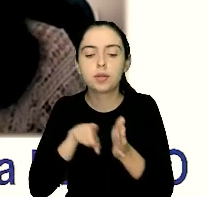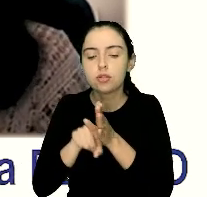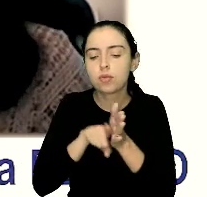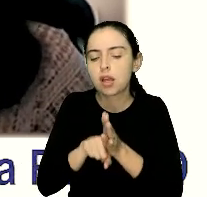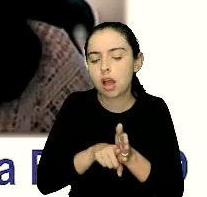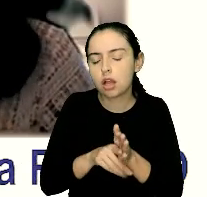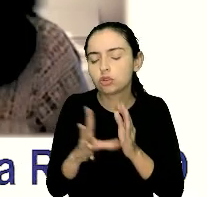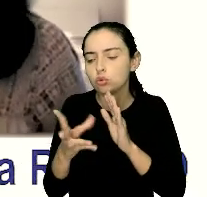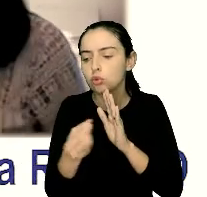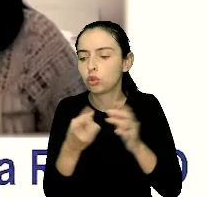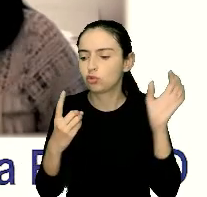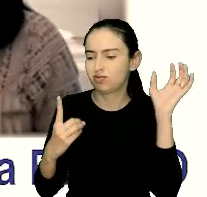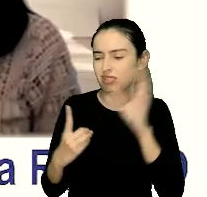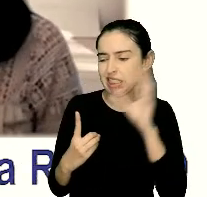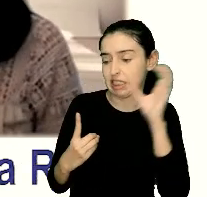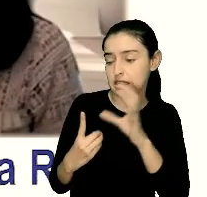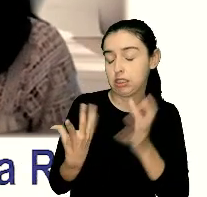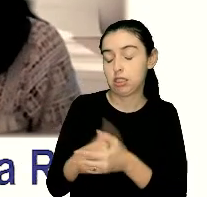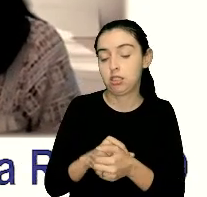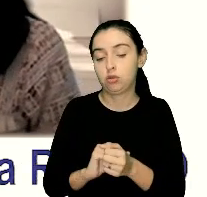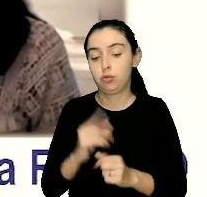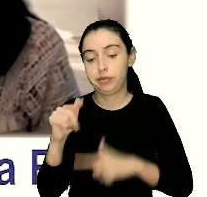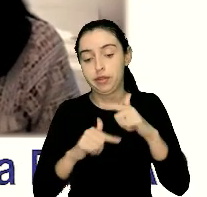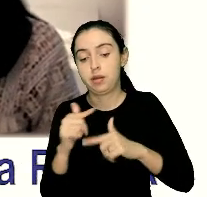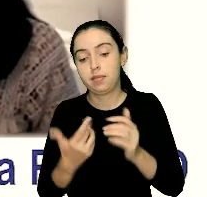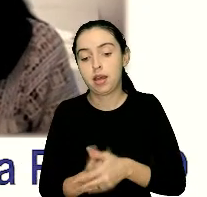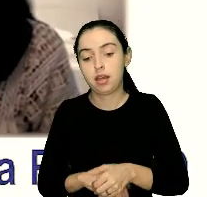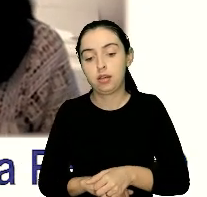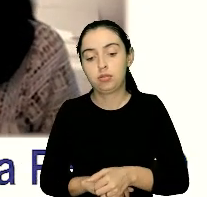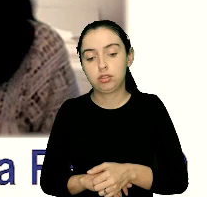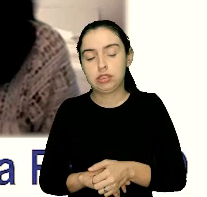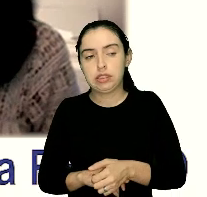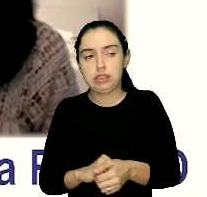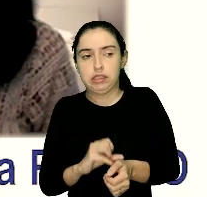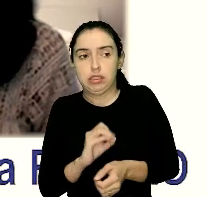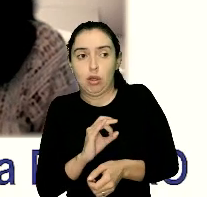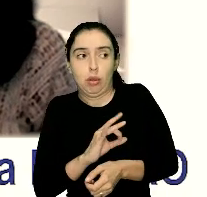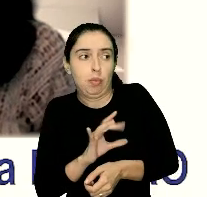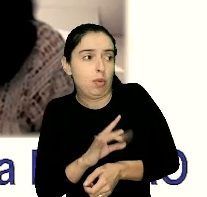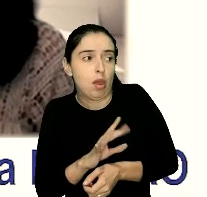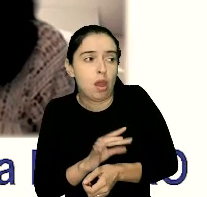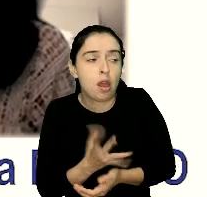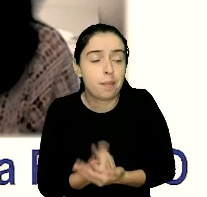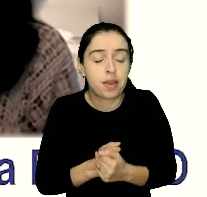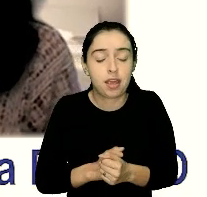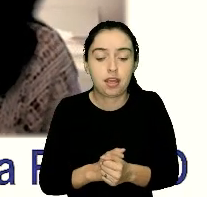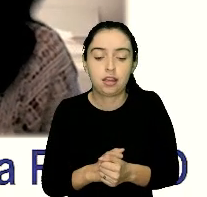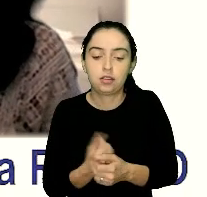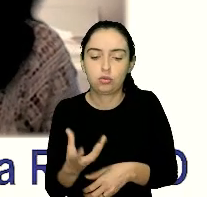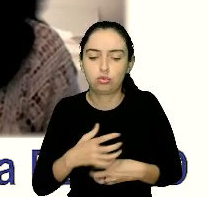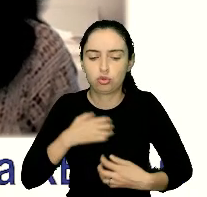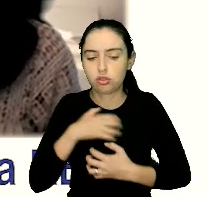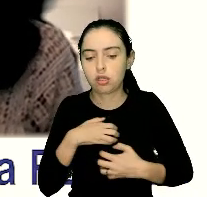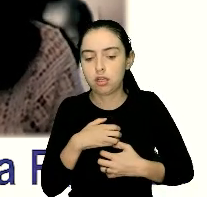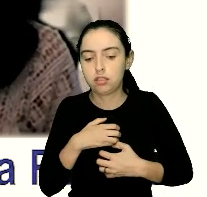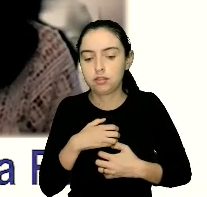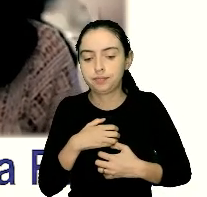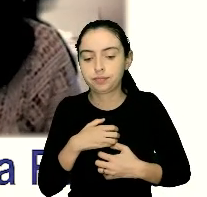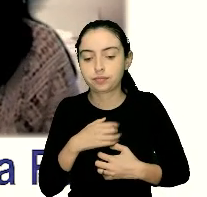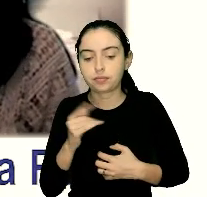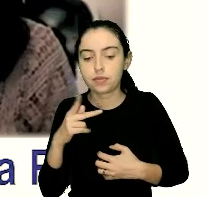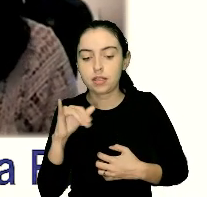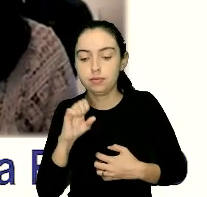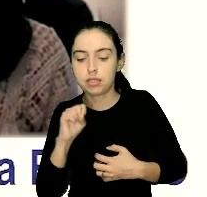no trabalho, síndrome de burnout, fatores psicossociais de risco,